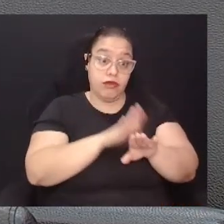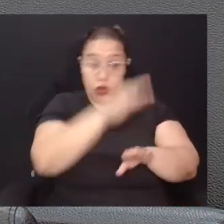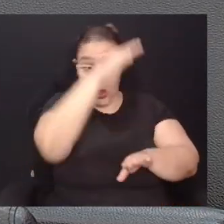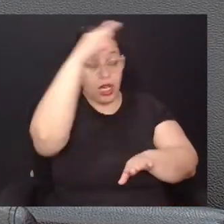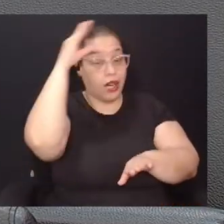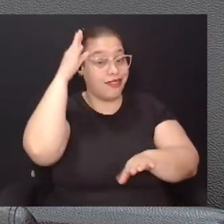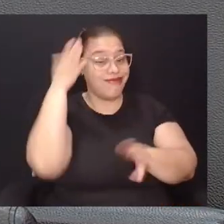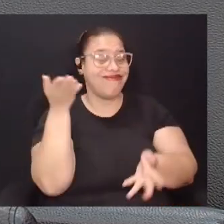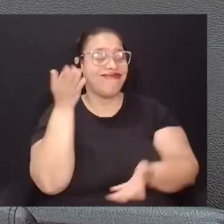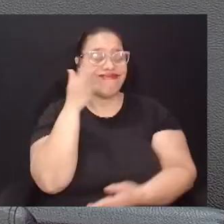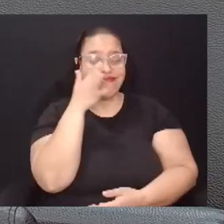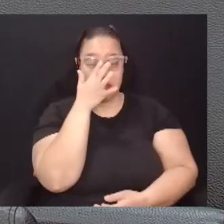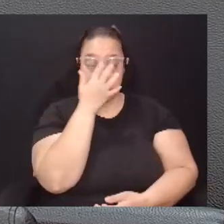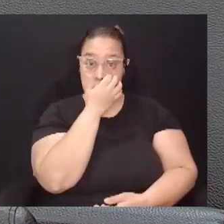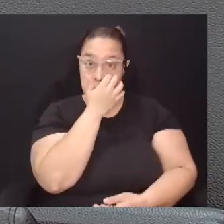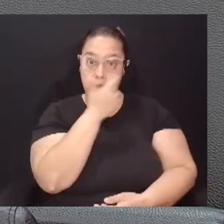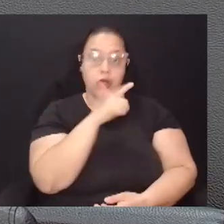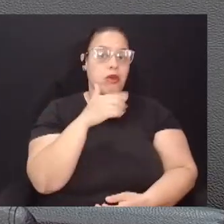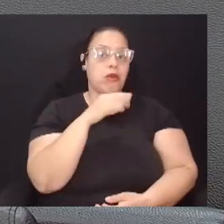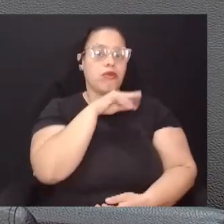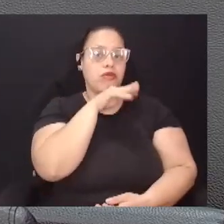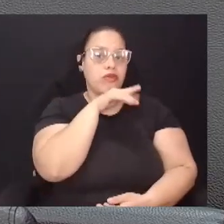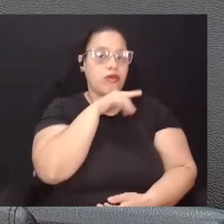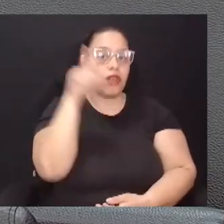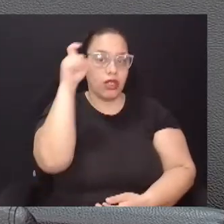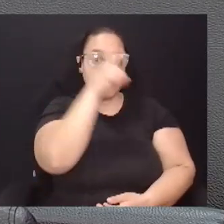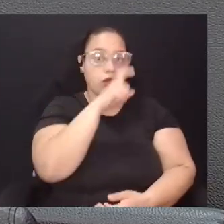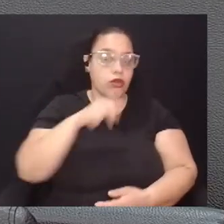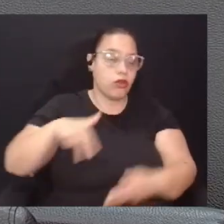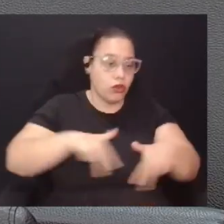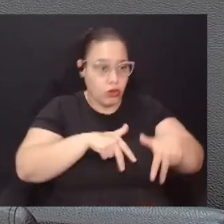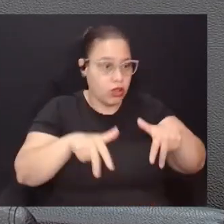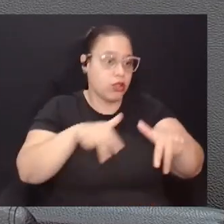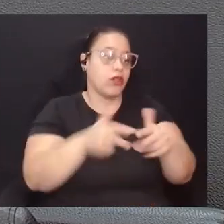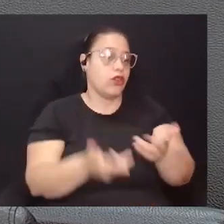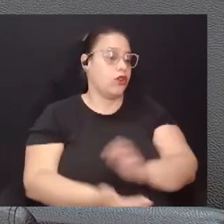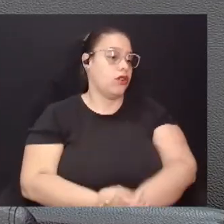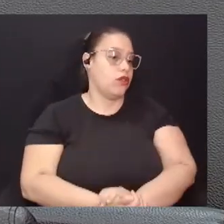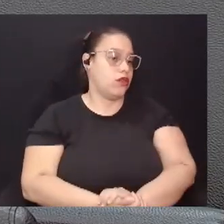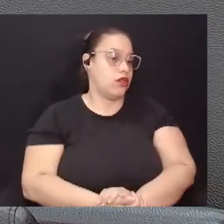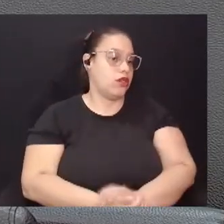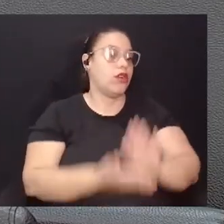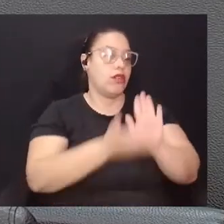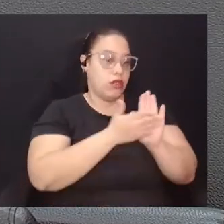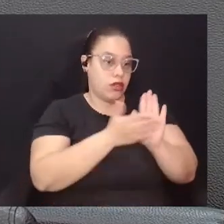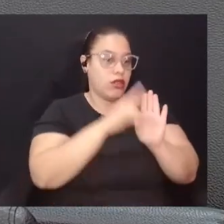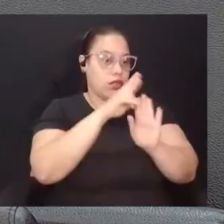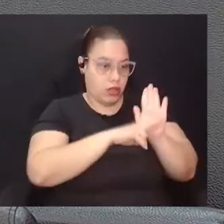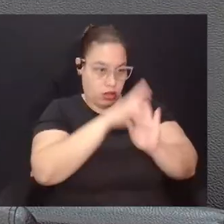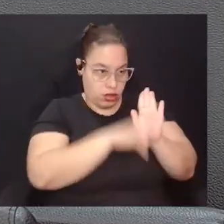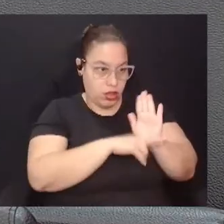do consumidor que muitas vezes, não por maldade, mas tem uma dificuldade de mobilidade, né, e tudo mais, mas a gente colocando